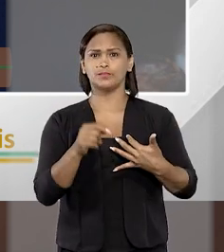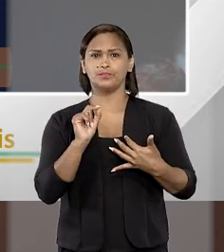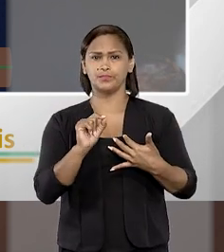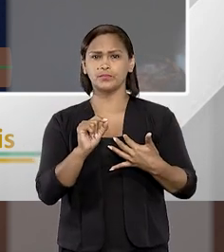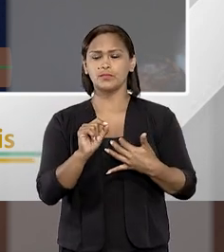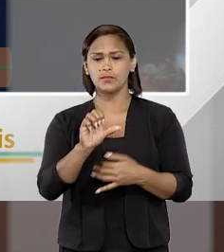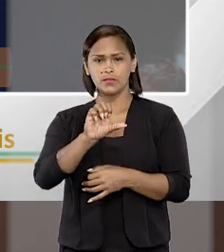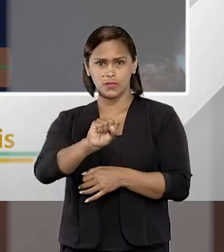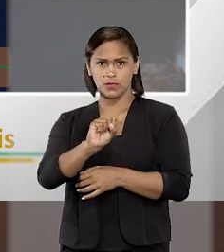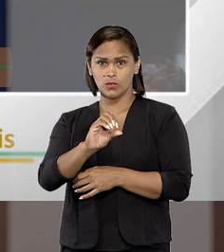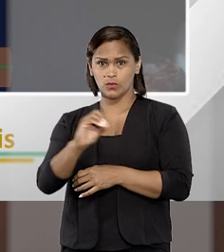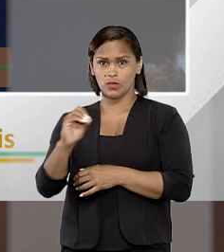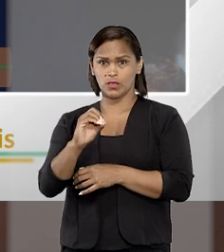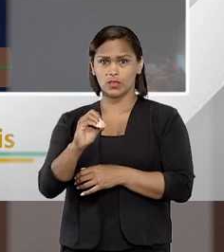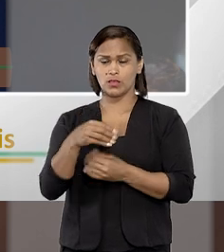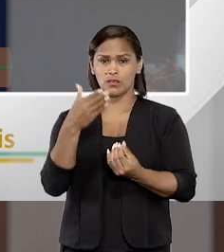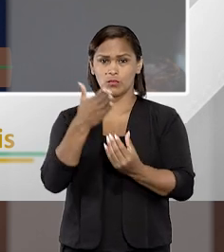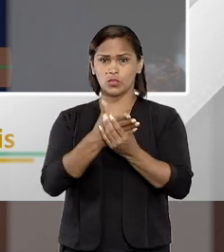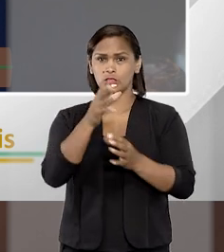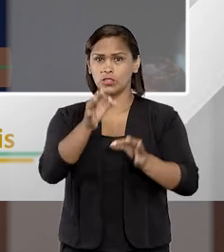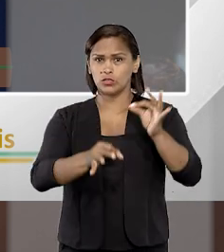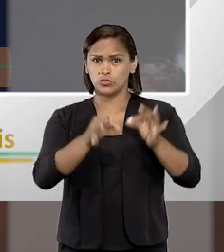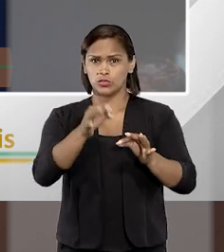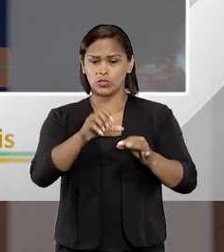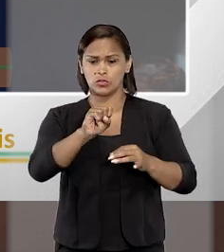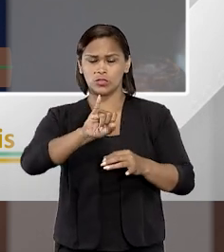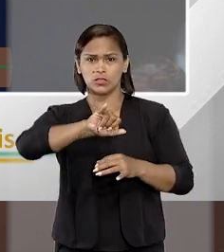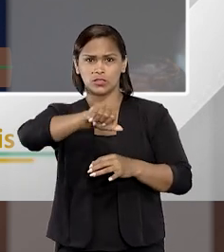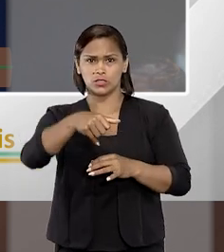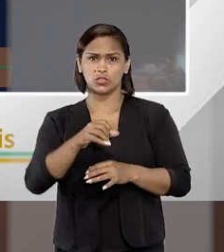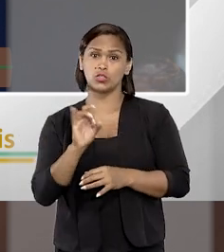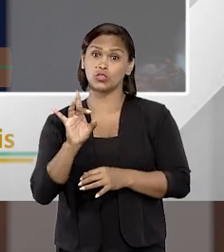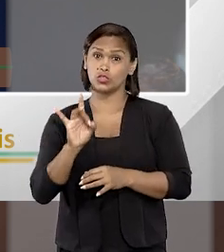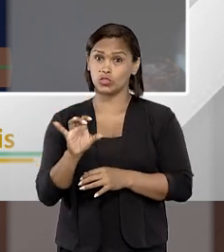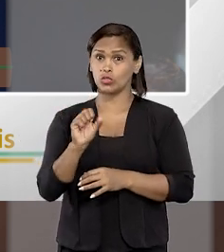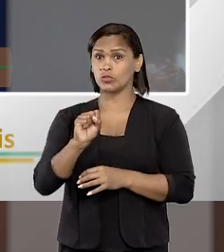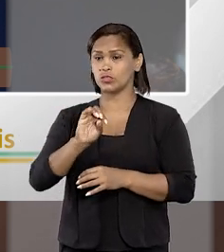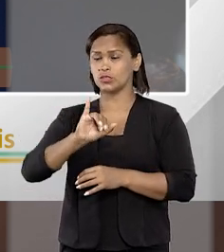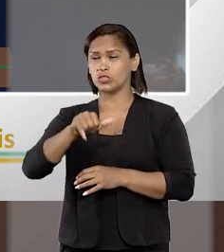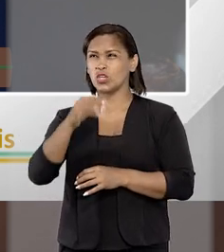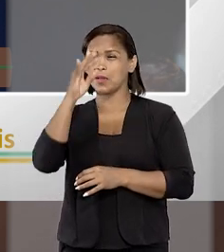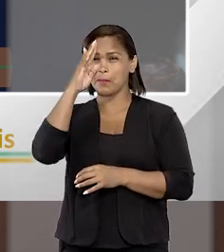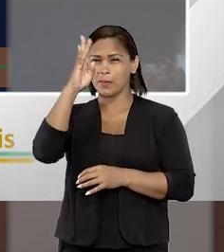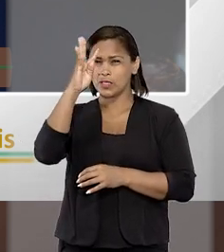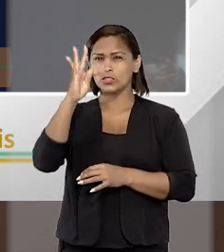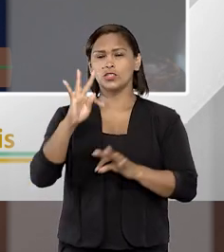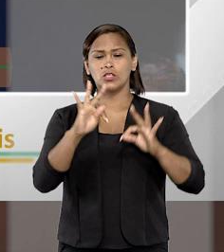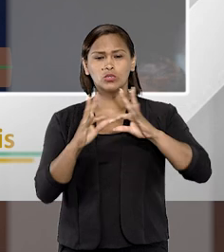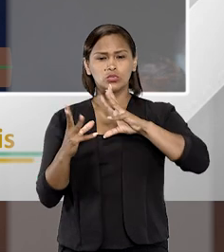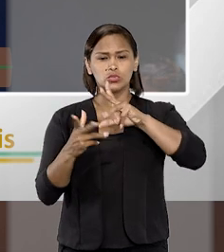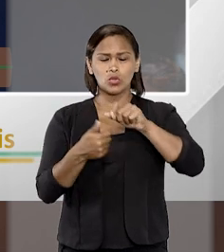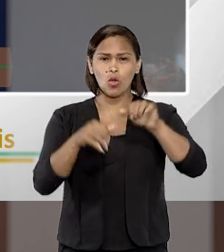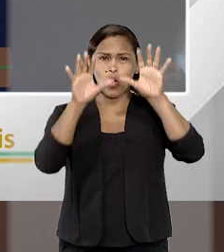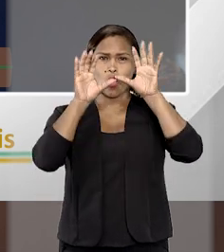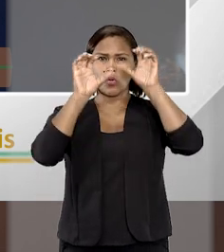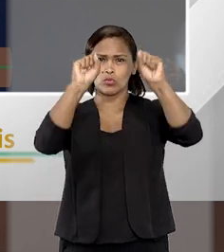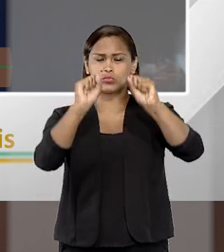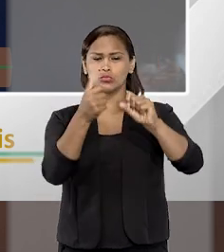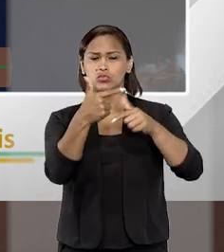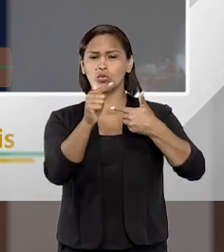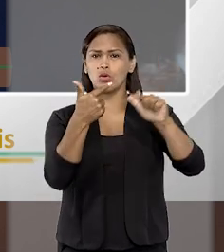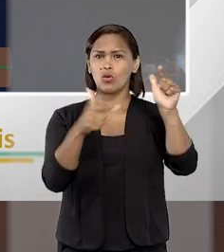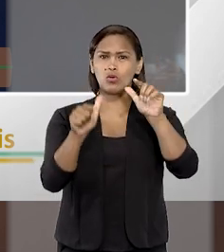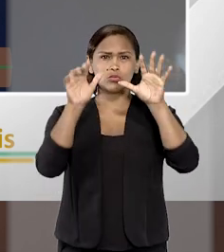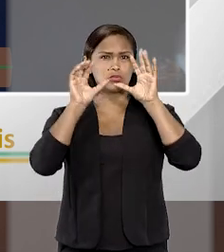Cerca de 80 processos julgados no STJ e só nas TJ Imagino que seja muito maior e se